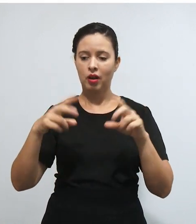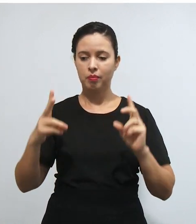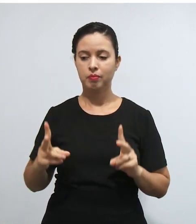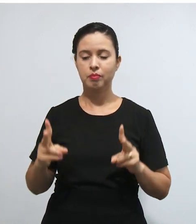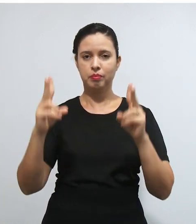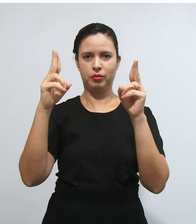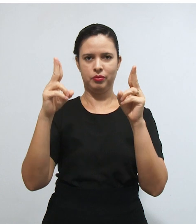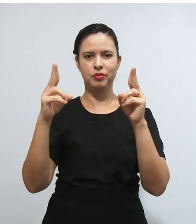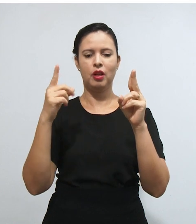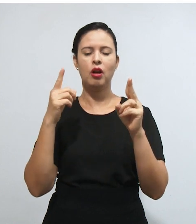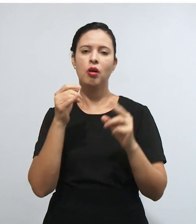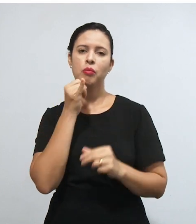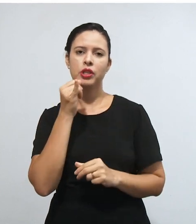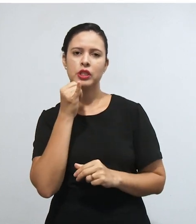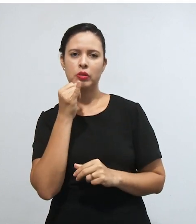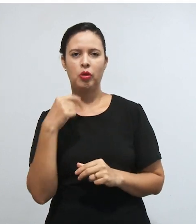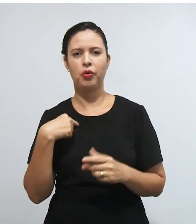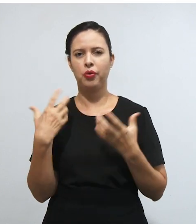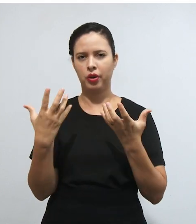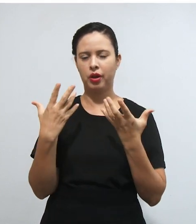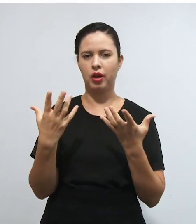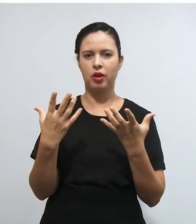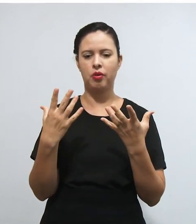recorte que eu quiser. Vamos supor que eu quero pegar